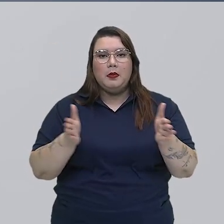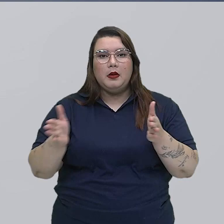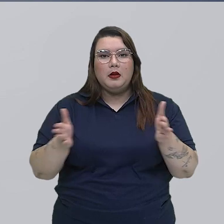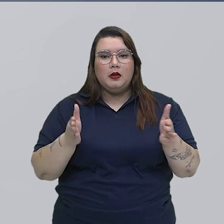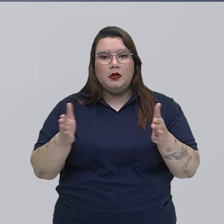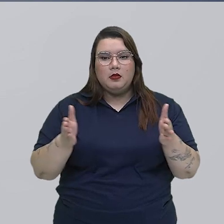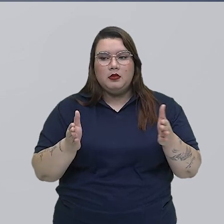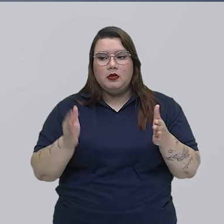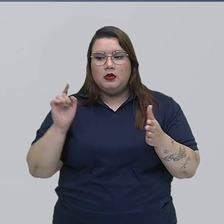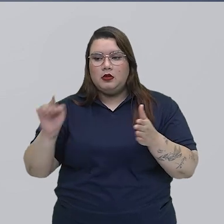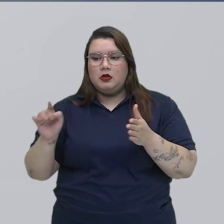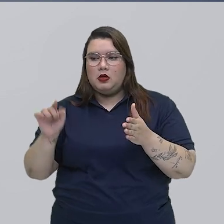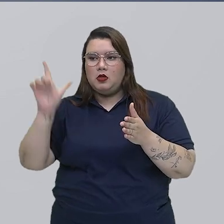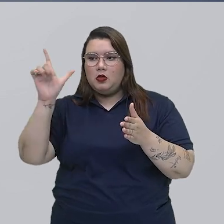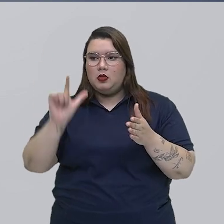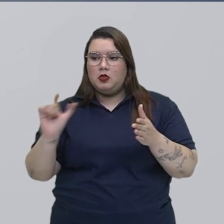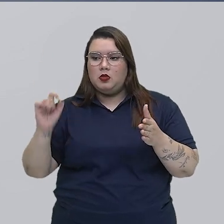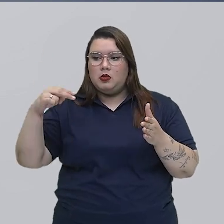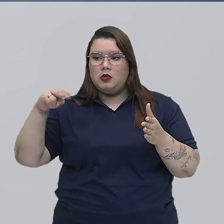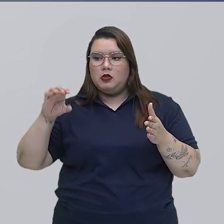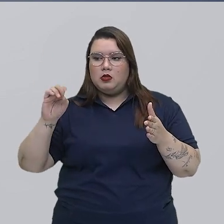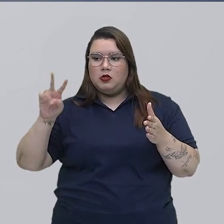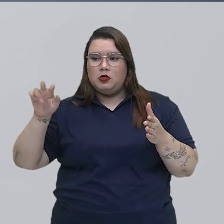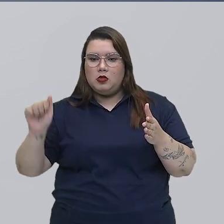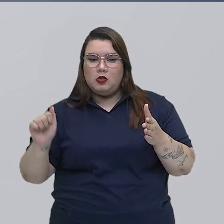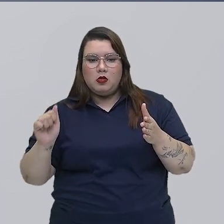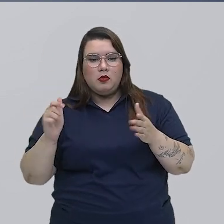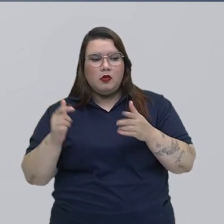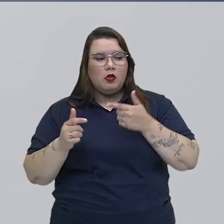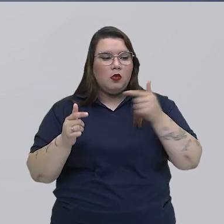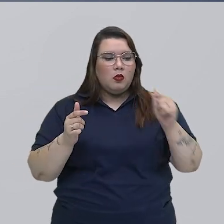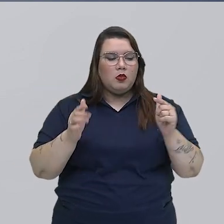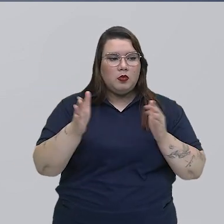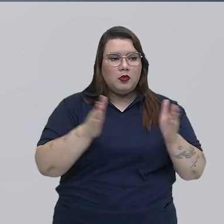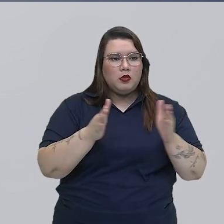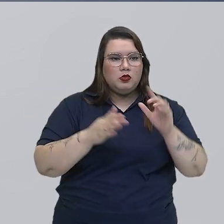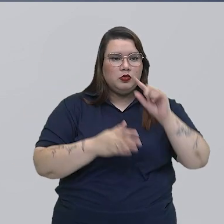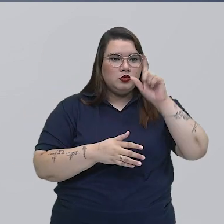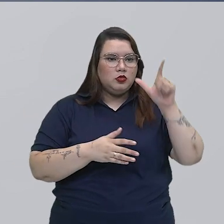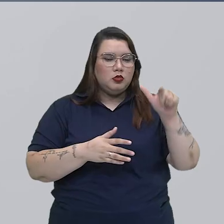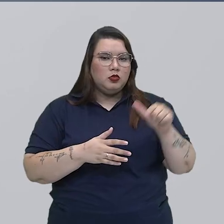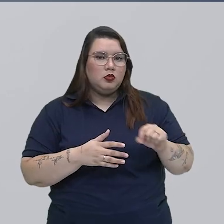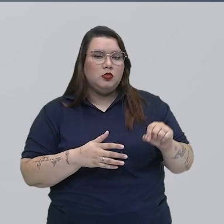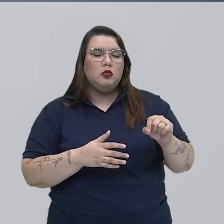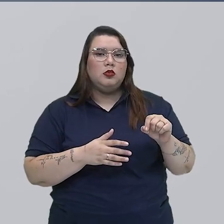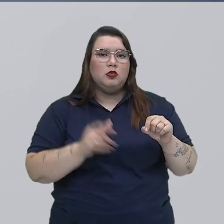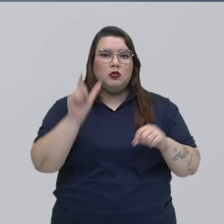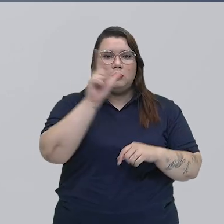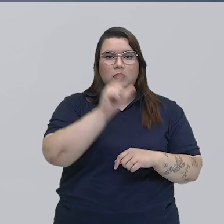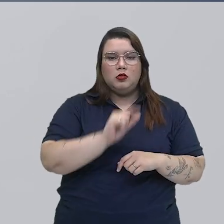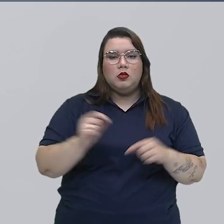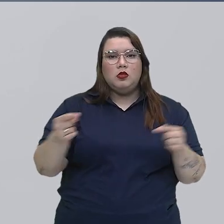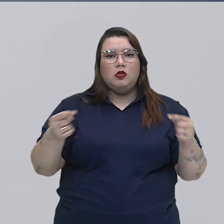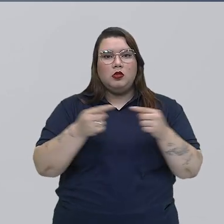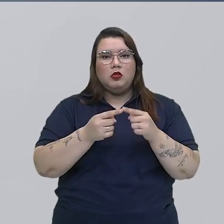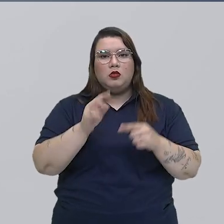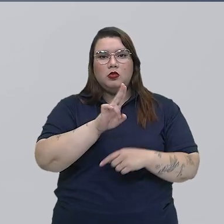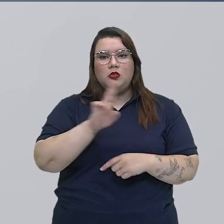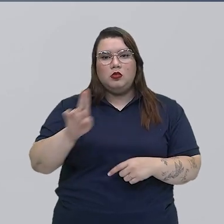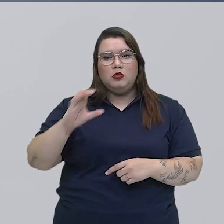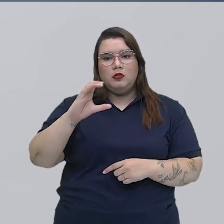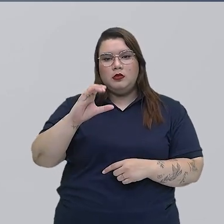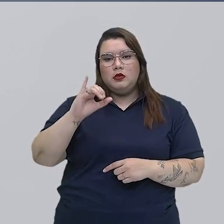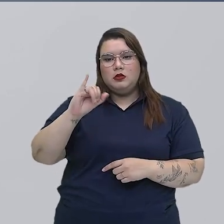entre uma lua nova e outra é o que chamamos de ciclo